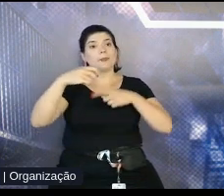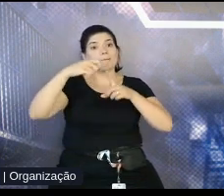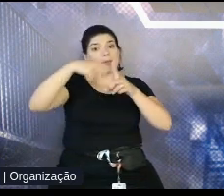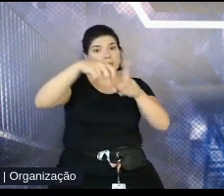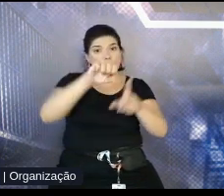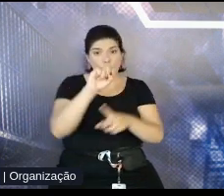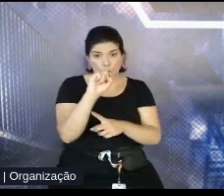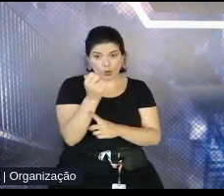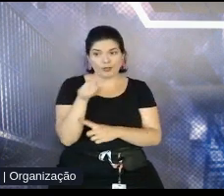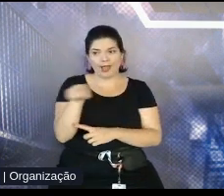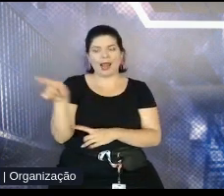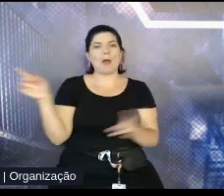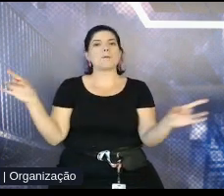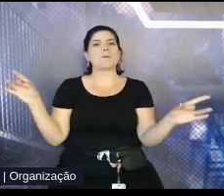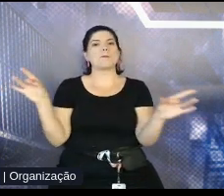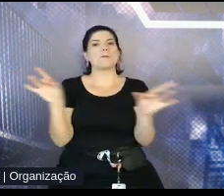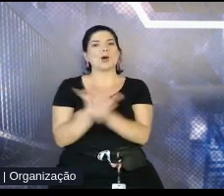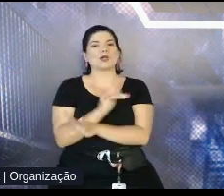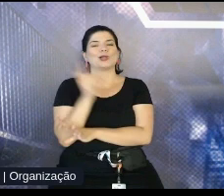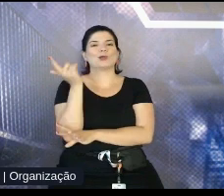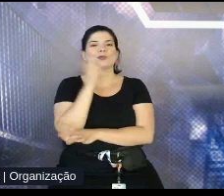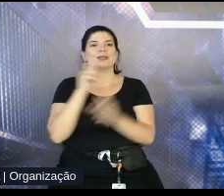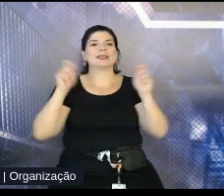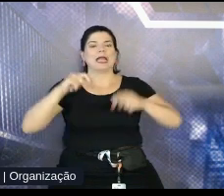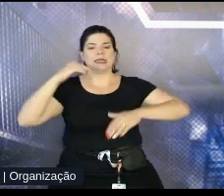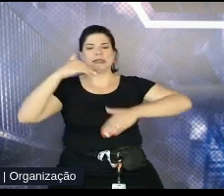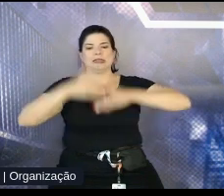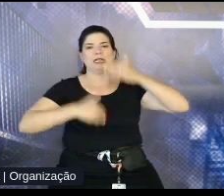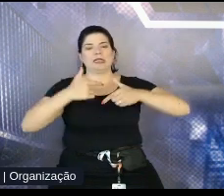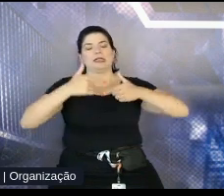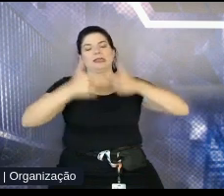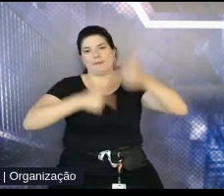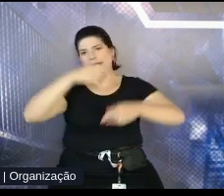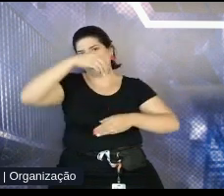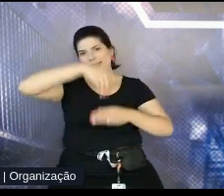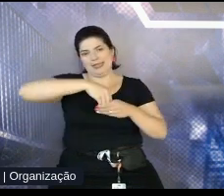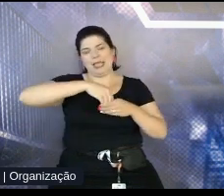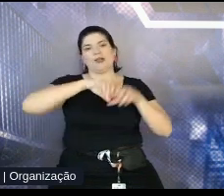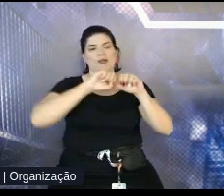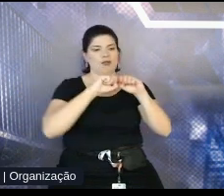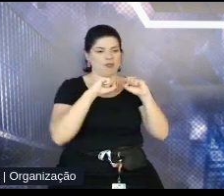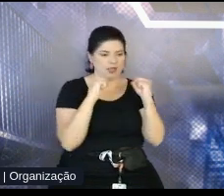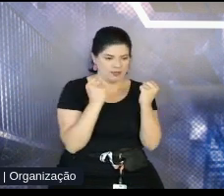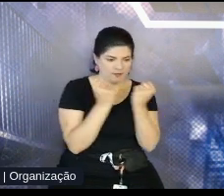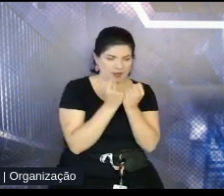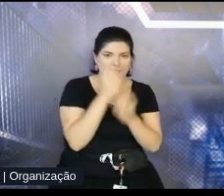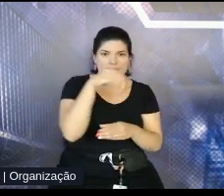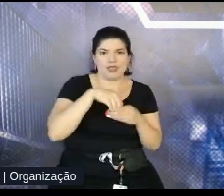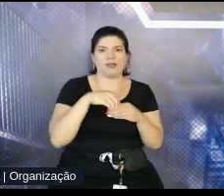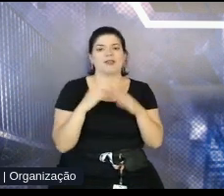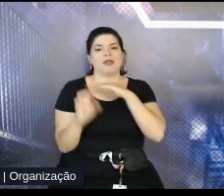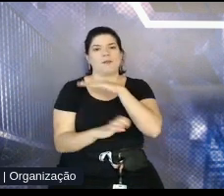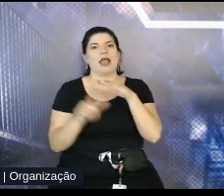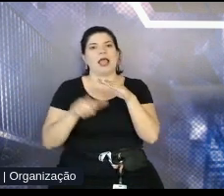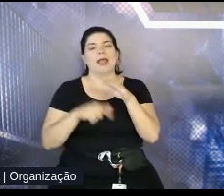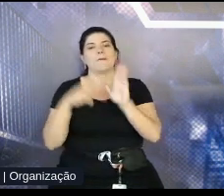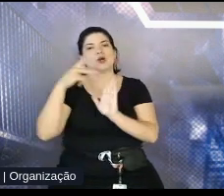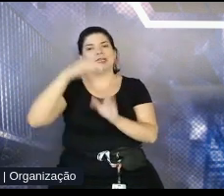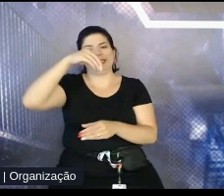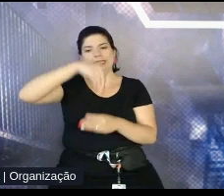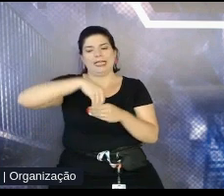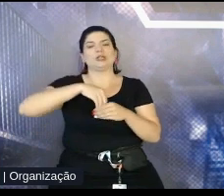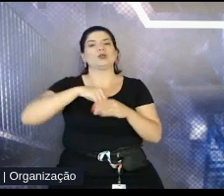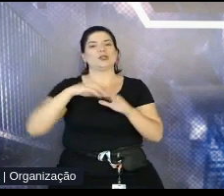pessoas já estão prontas para performarem em squads da empresa, né? Já estão sendo alocadas em projetos da empresa como